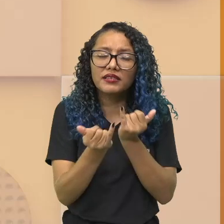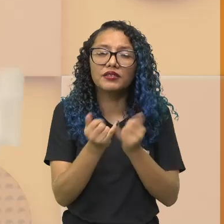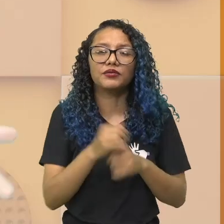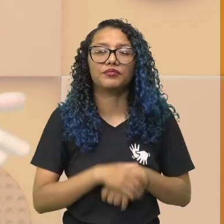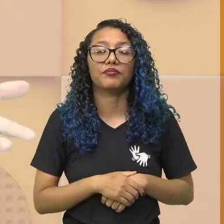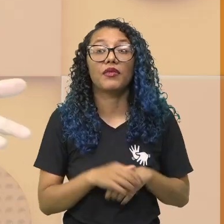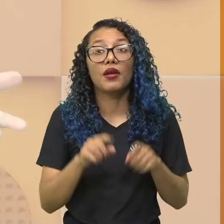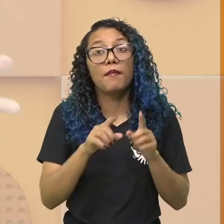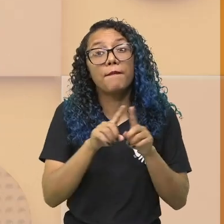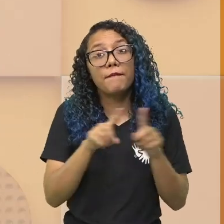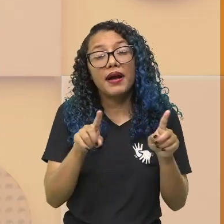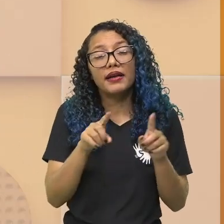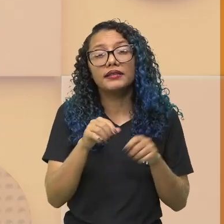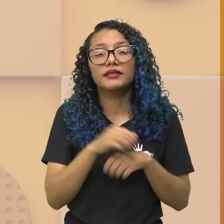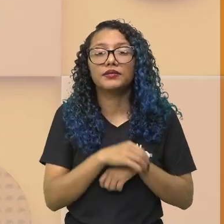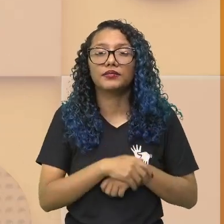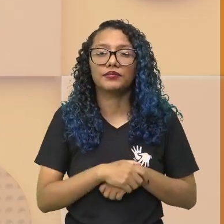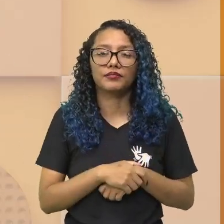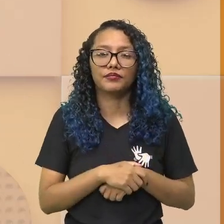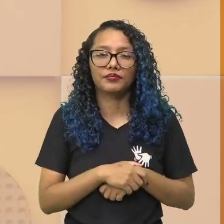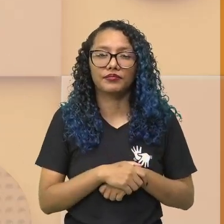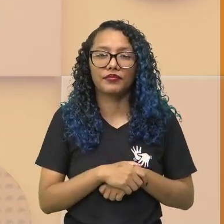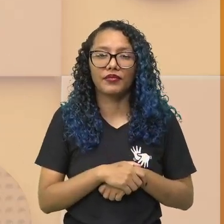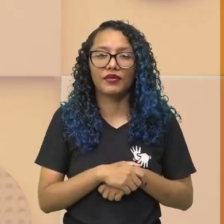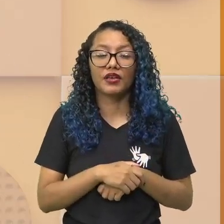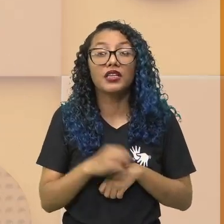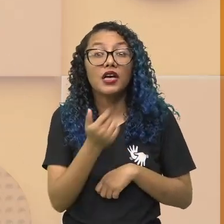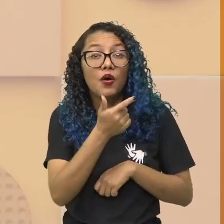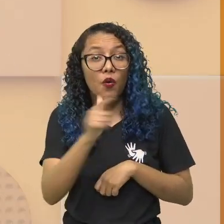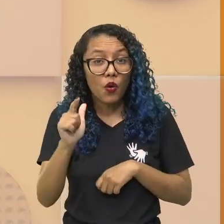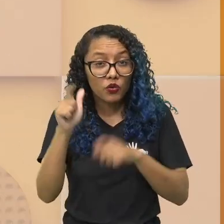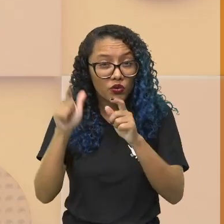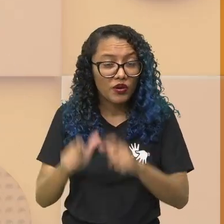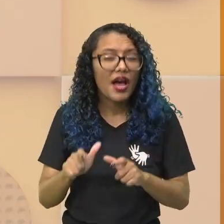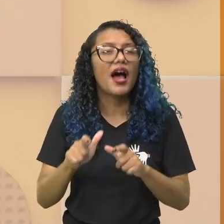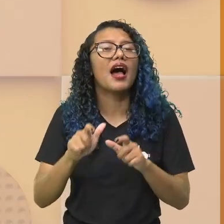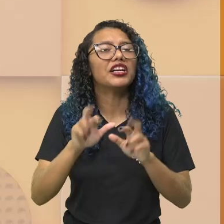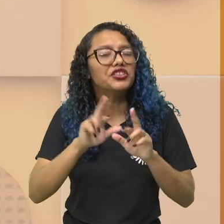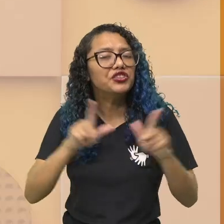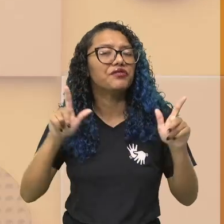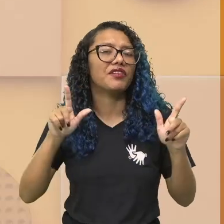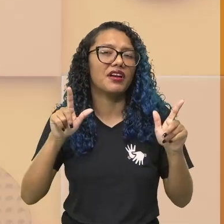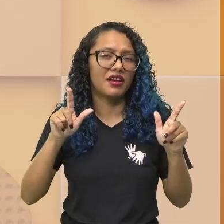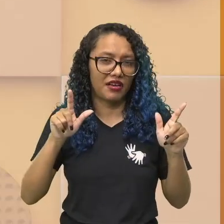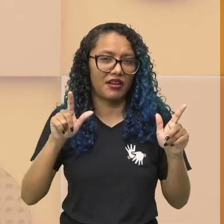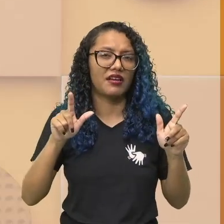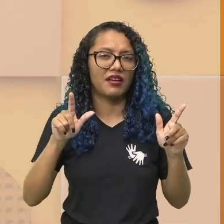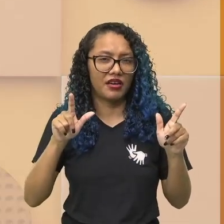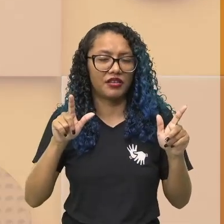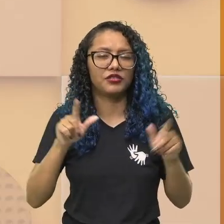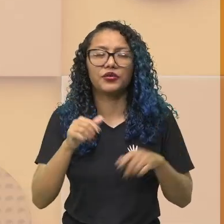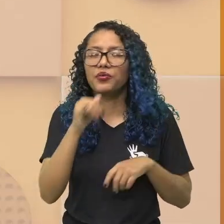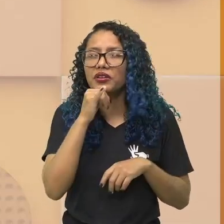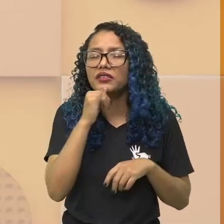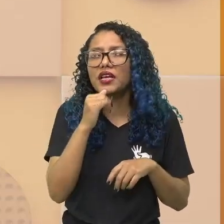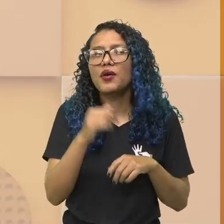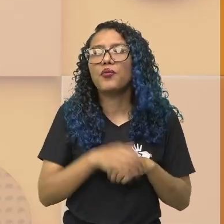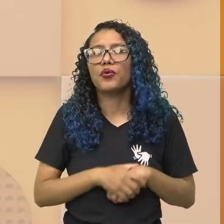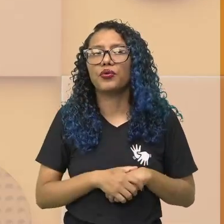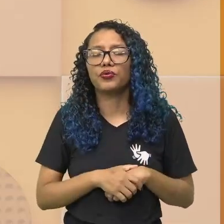exemplo, na região norte do Brasil, onde as características da natureza são mais diferentes, né? Tem menos vegetação, né?